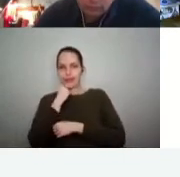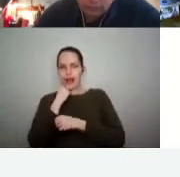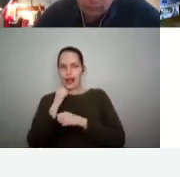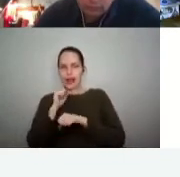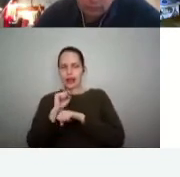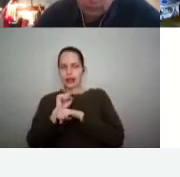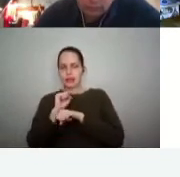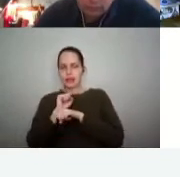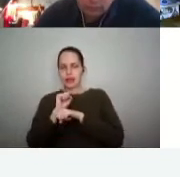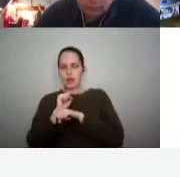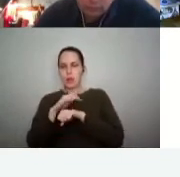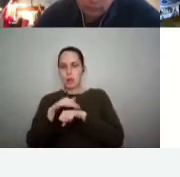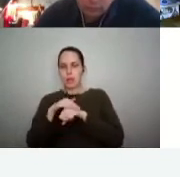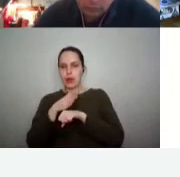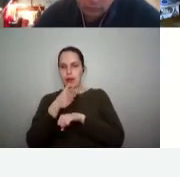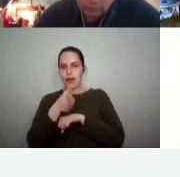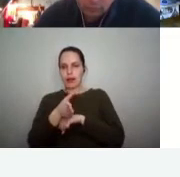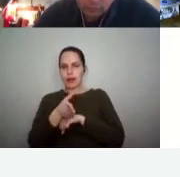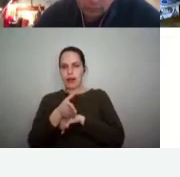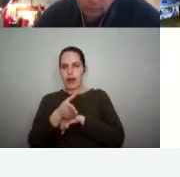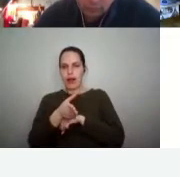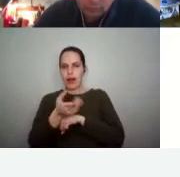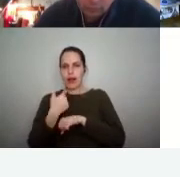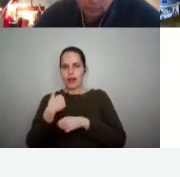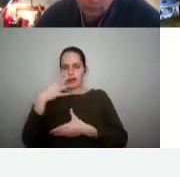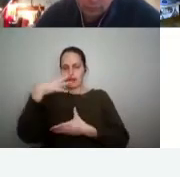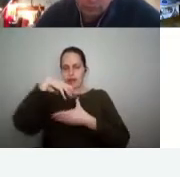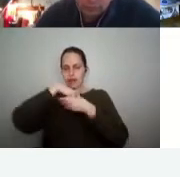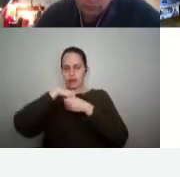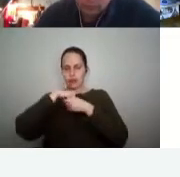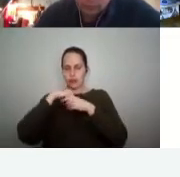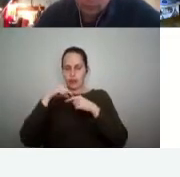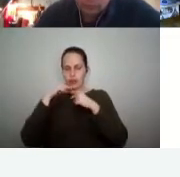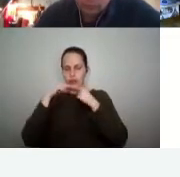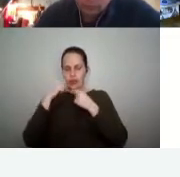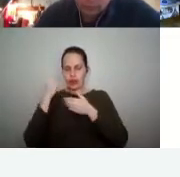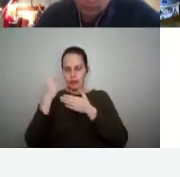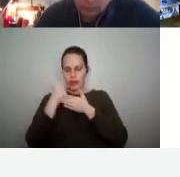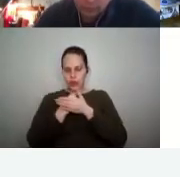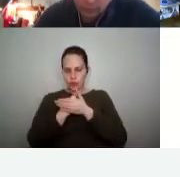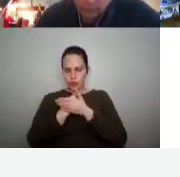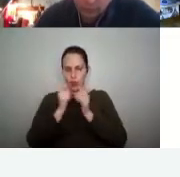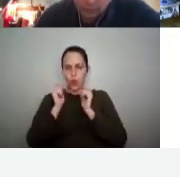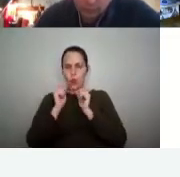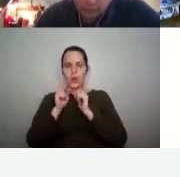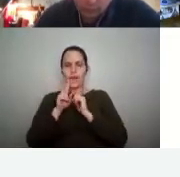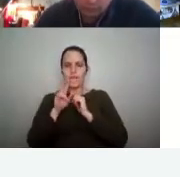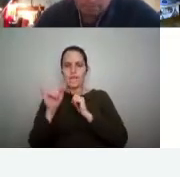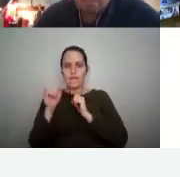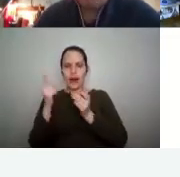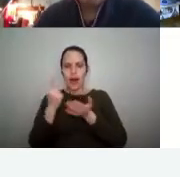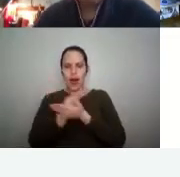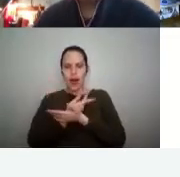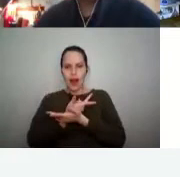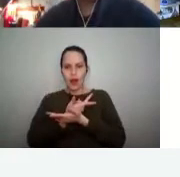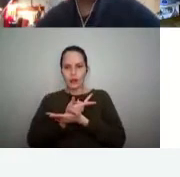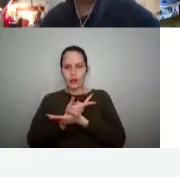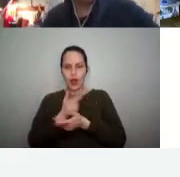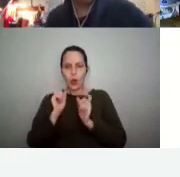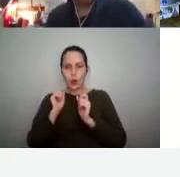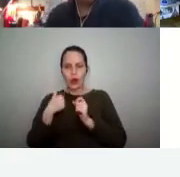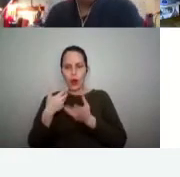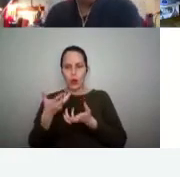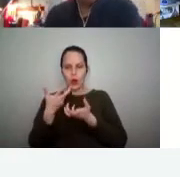mesmo, né, o que será que vai acontecer? O que esperam eles de mim e o que espero eu